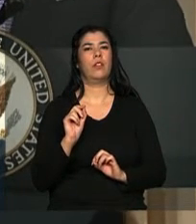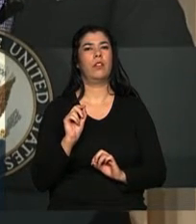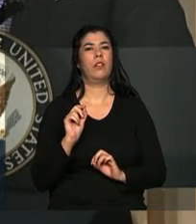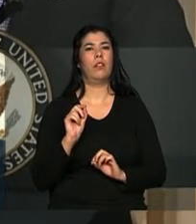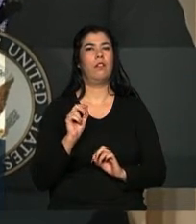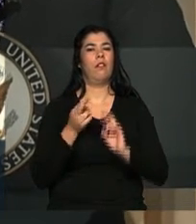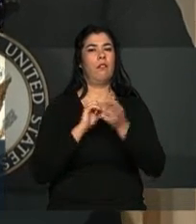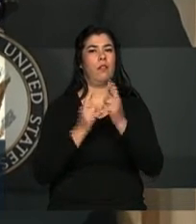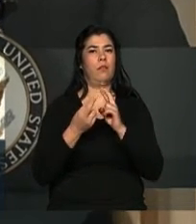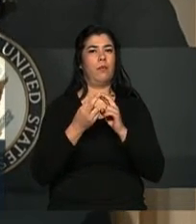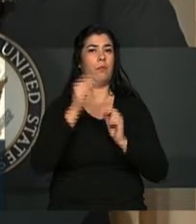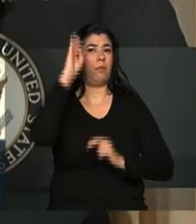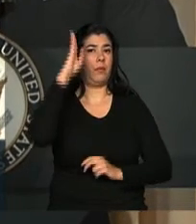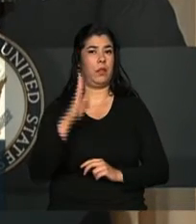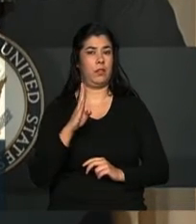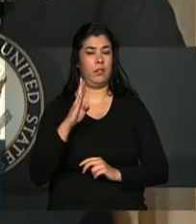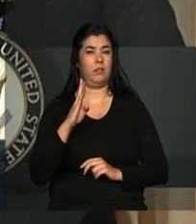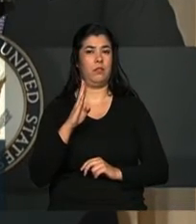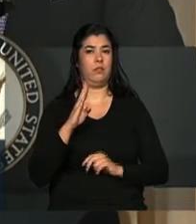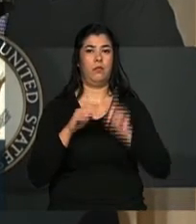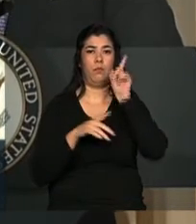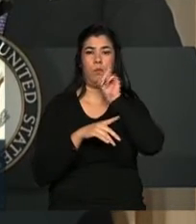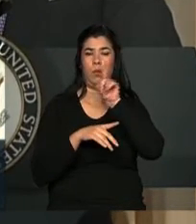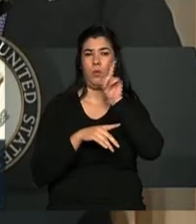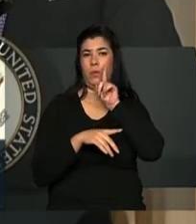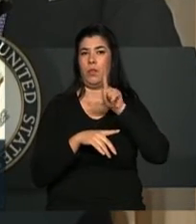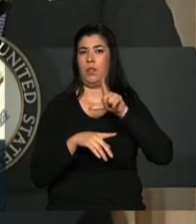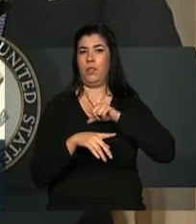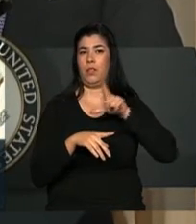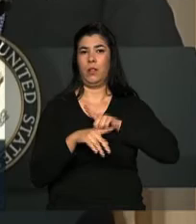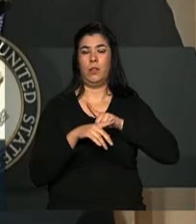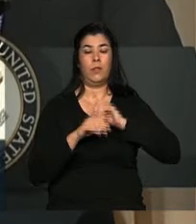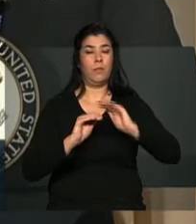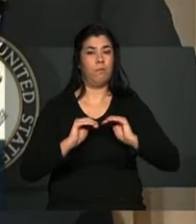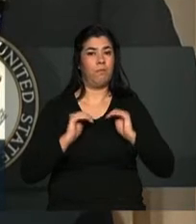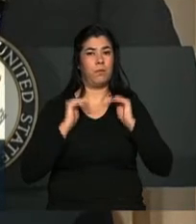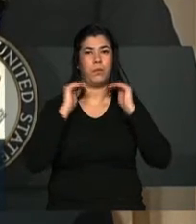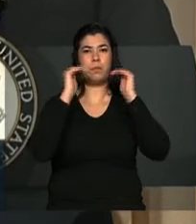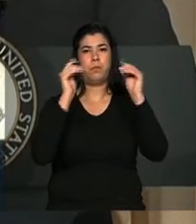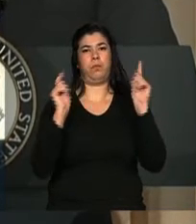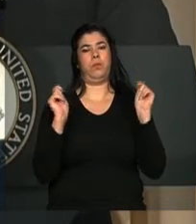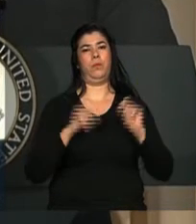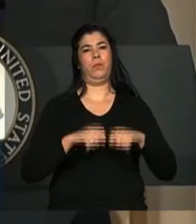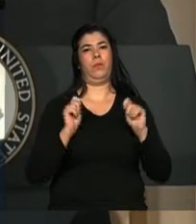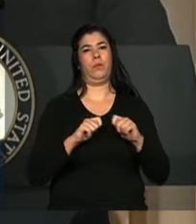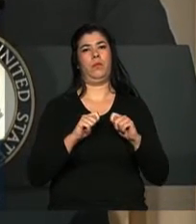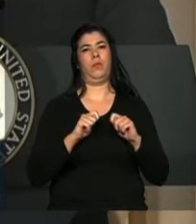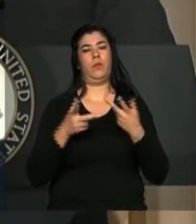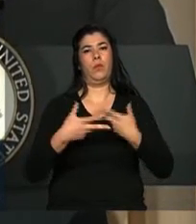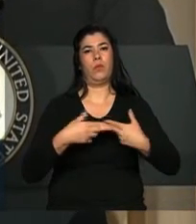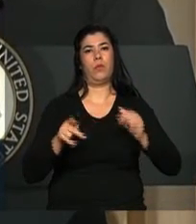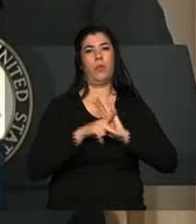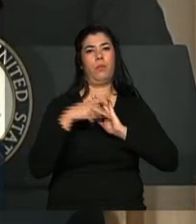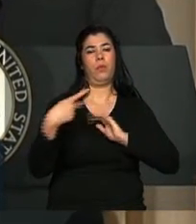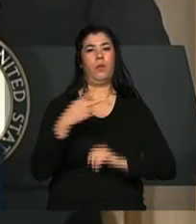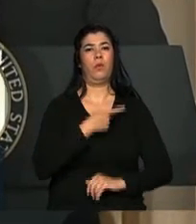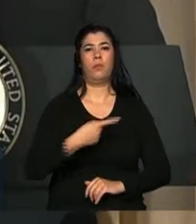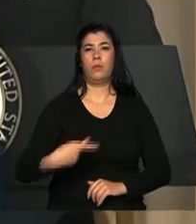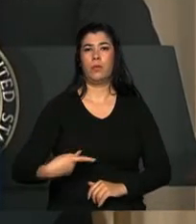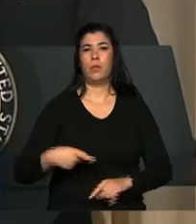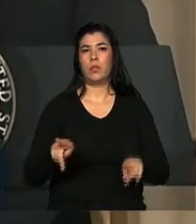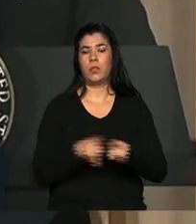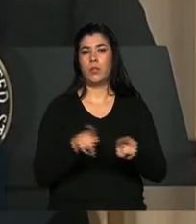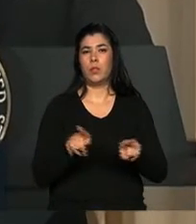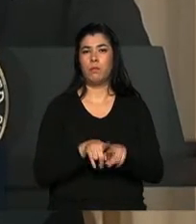Unidos é uma relação que tem enorme potencial. Uma das coisas que o presidente e eu